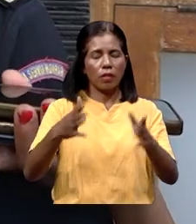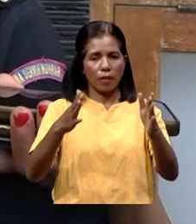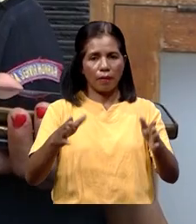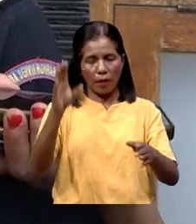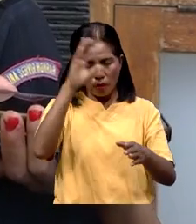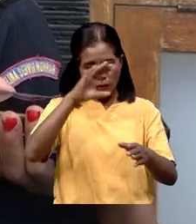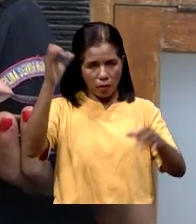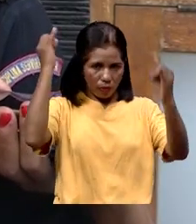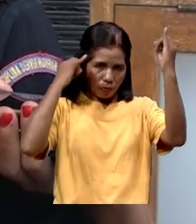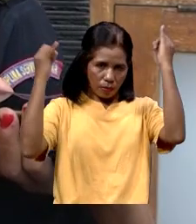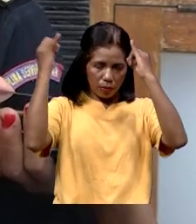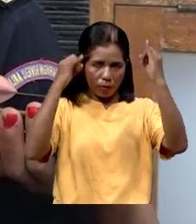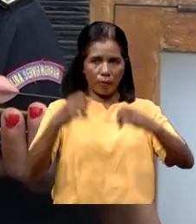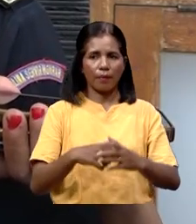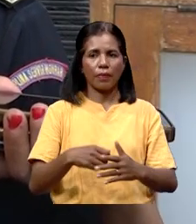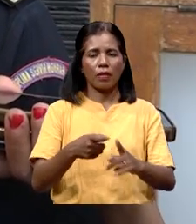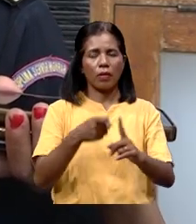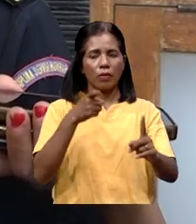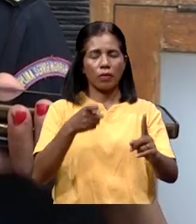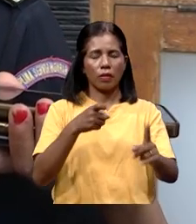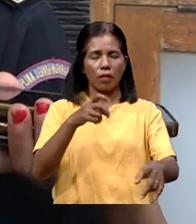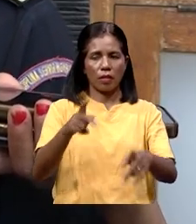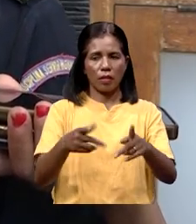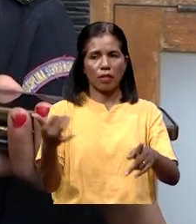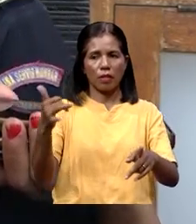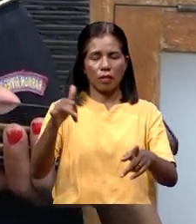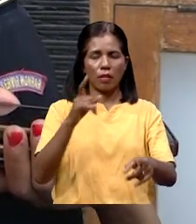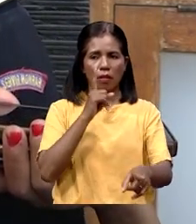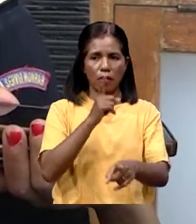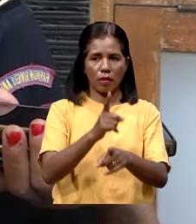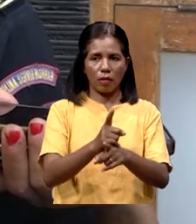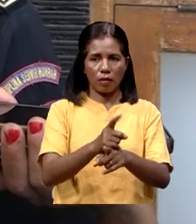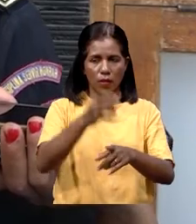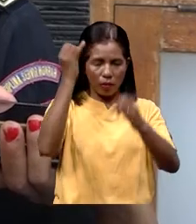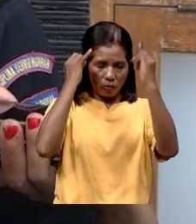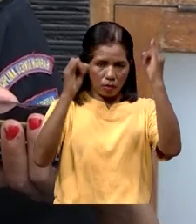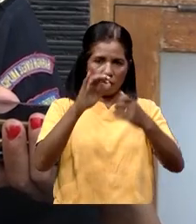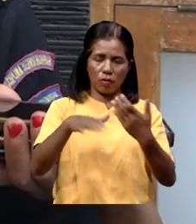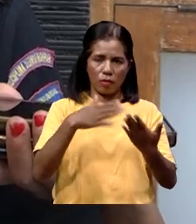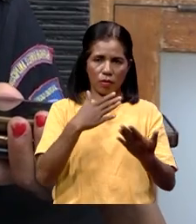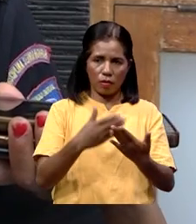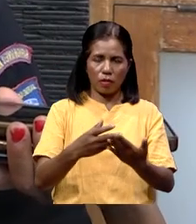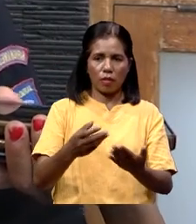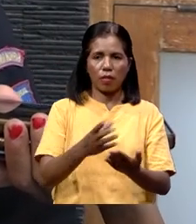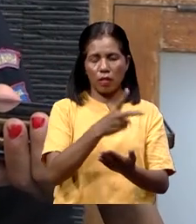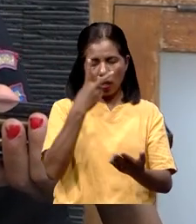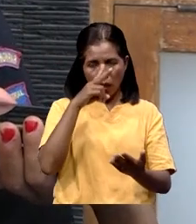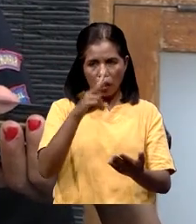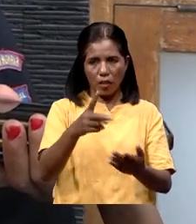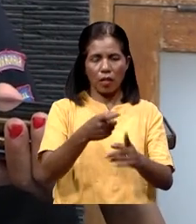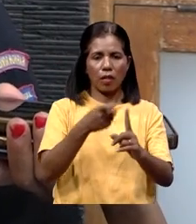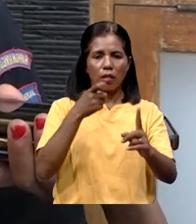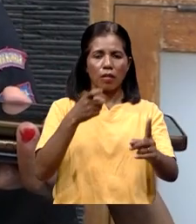buka informação pose fontes nebe ma credível, no informação serne se tais liu